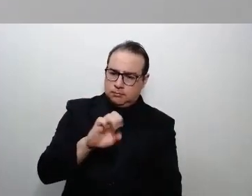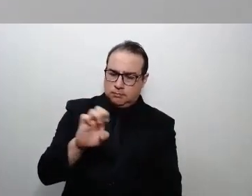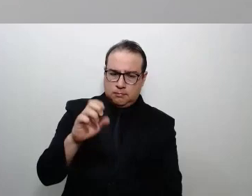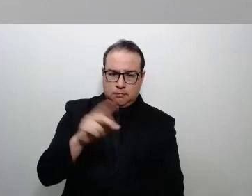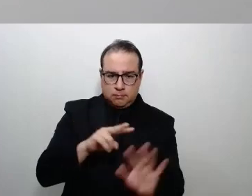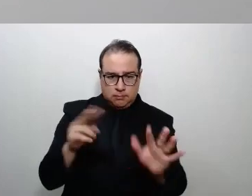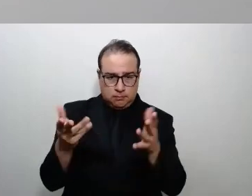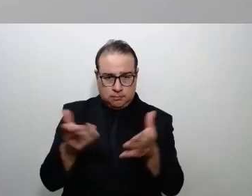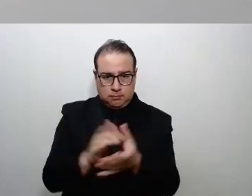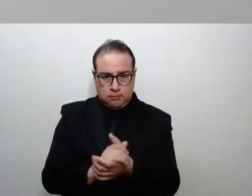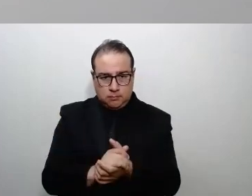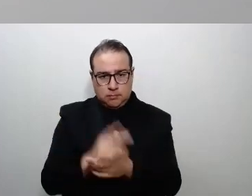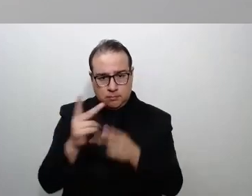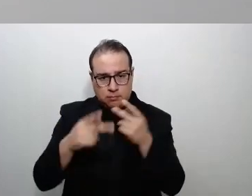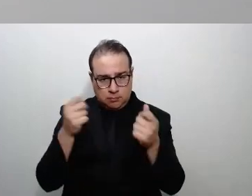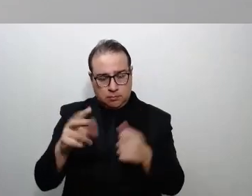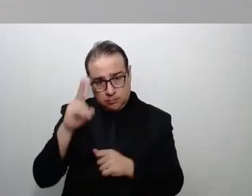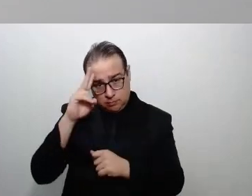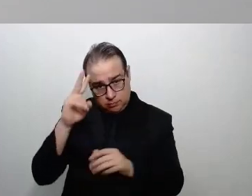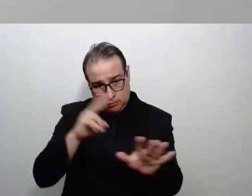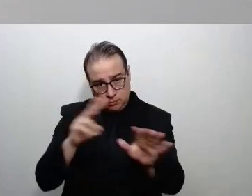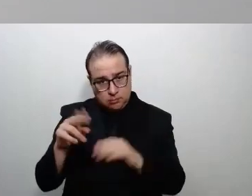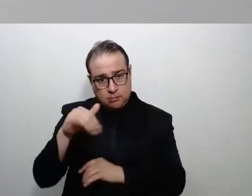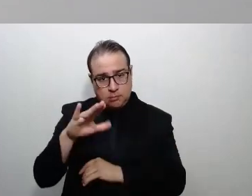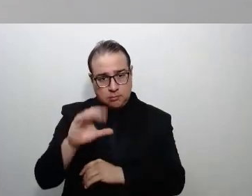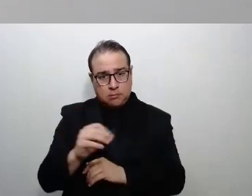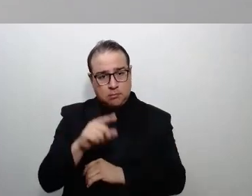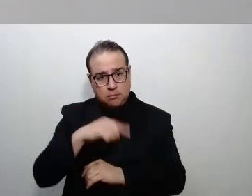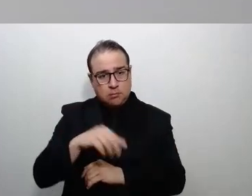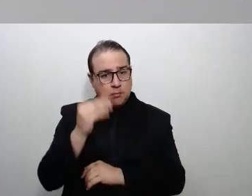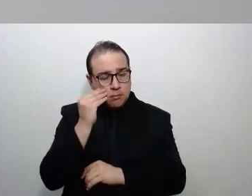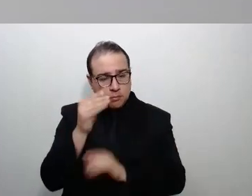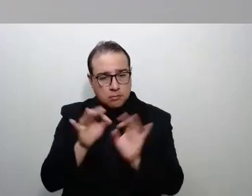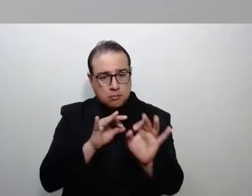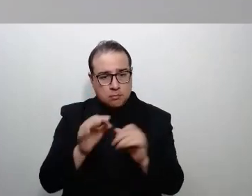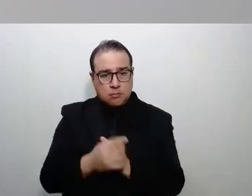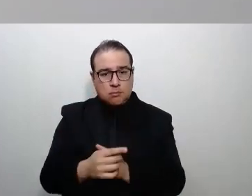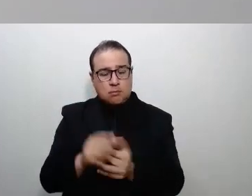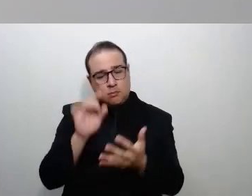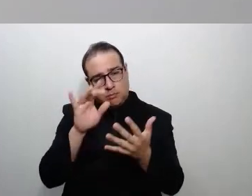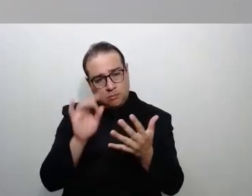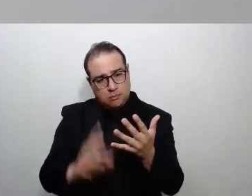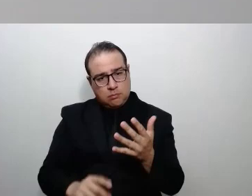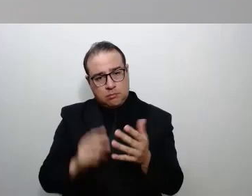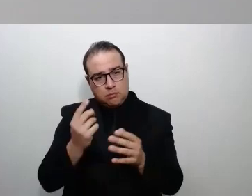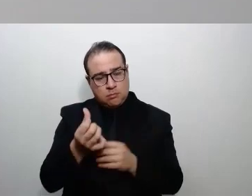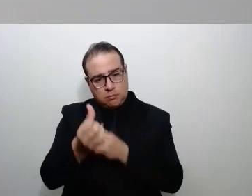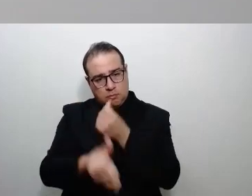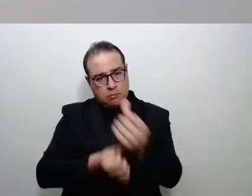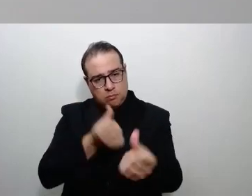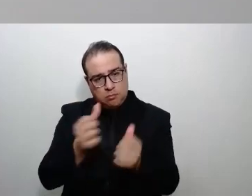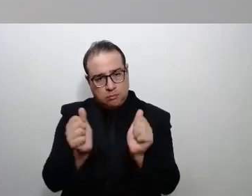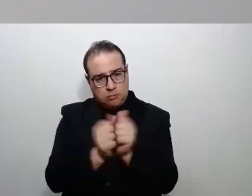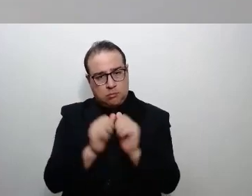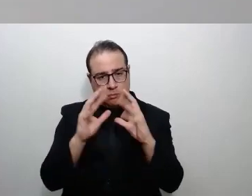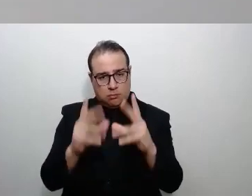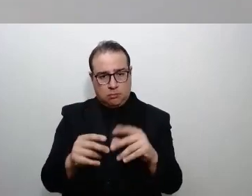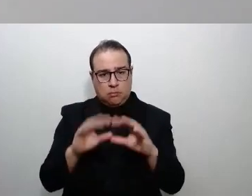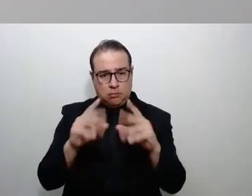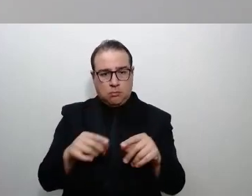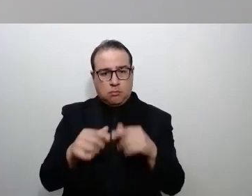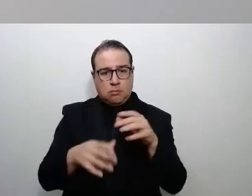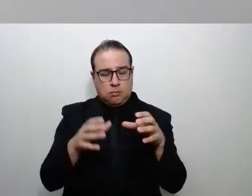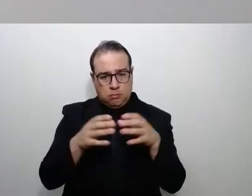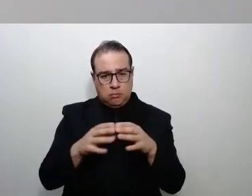agora como eu disse na segunda semana de Maio nós pretendemos fazer uma em cada semestre envolvendo todos os